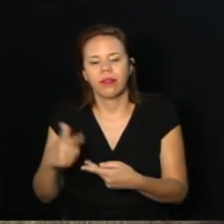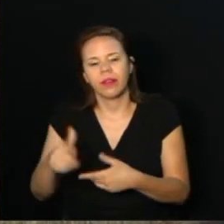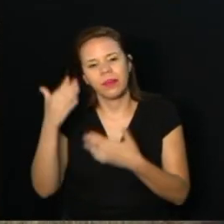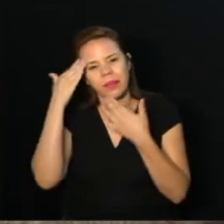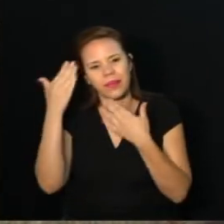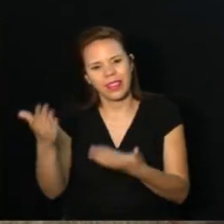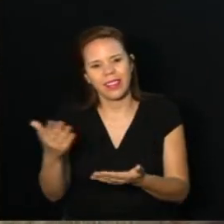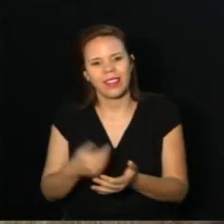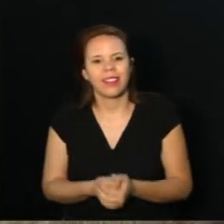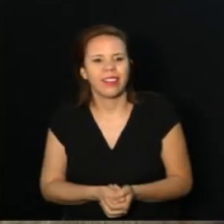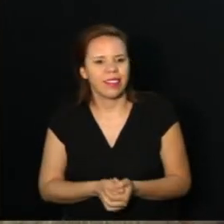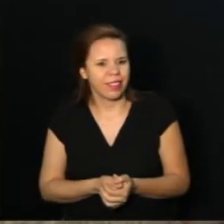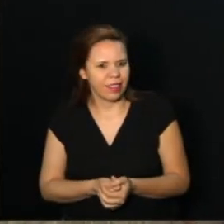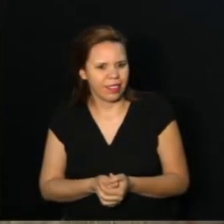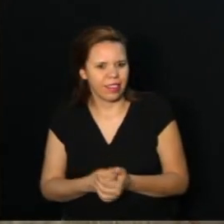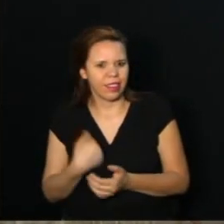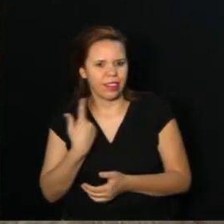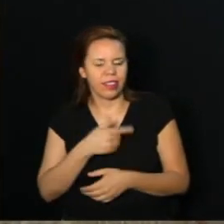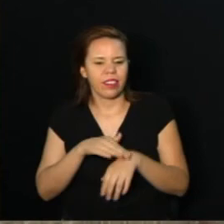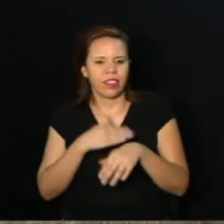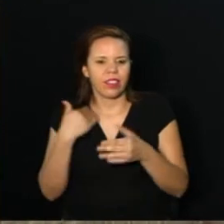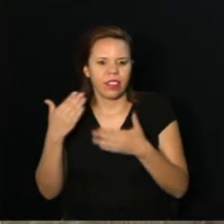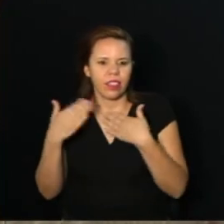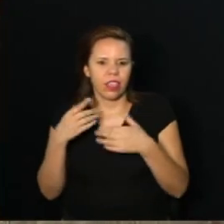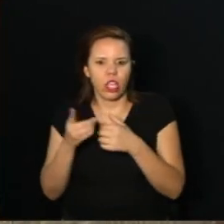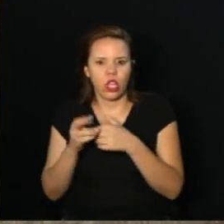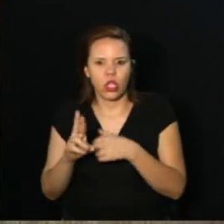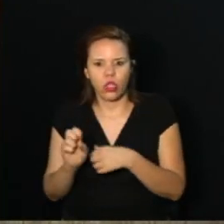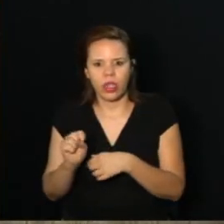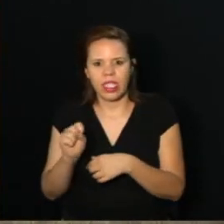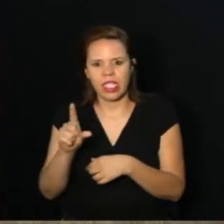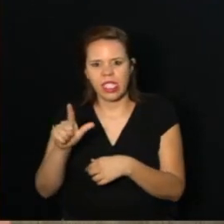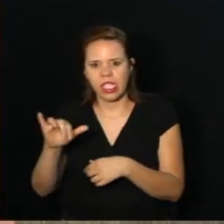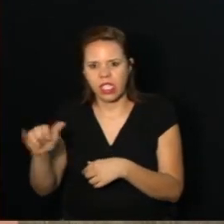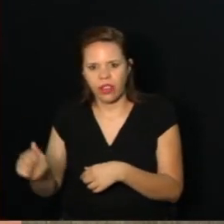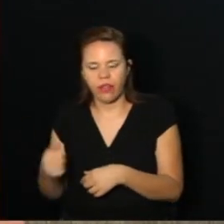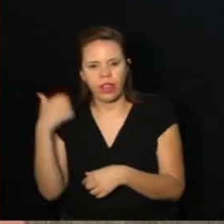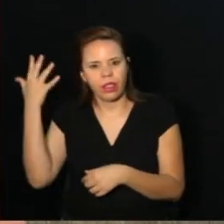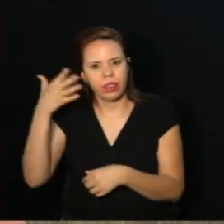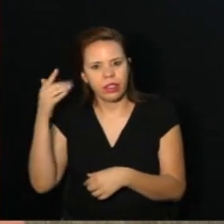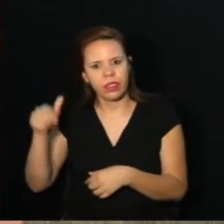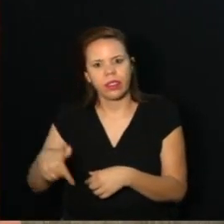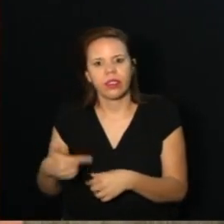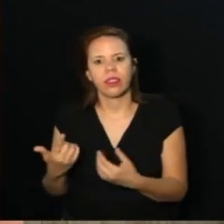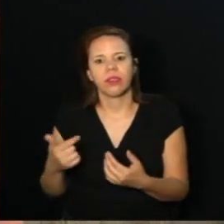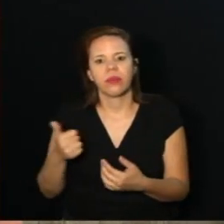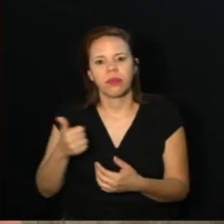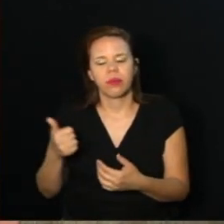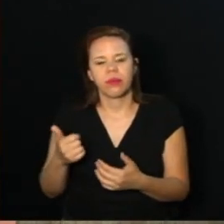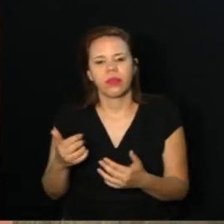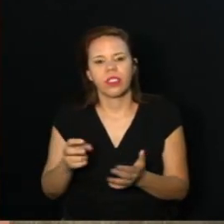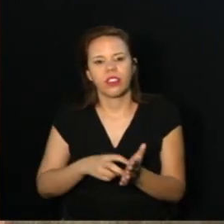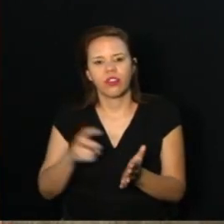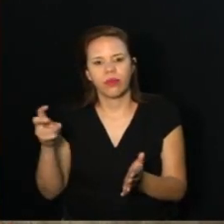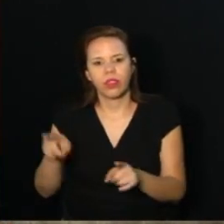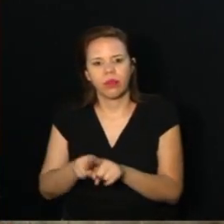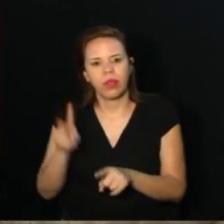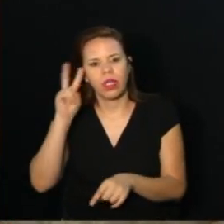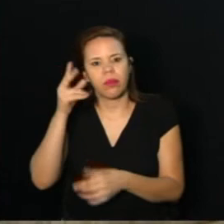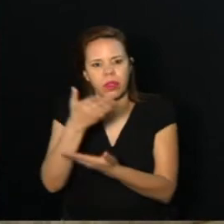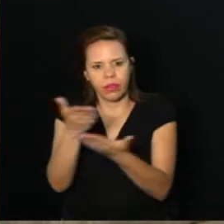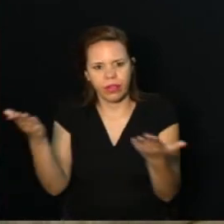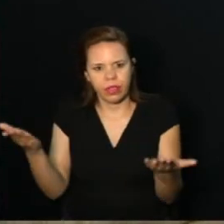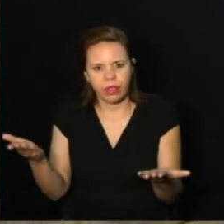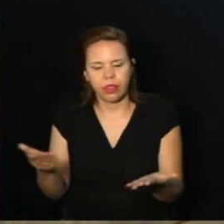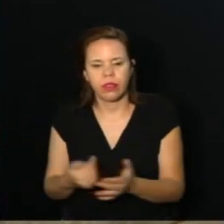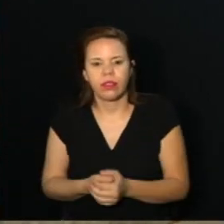obrigada. Nós conversamos com a doutora Silvia, foi a palestrante desta primeira parte da manhã, mas lembrando a vocês